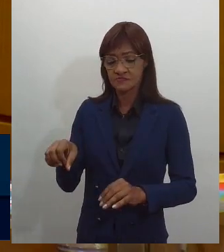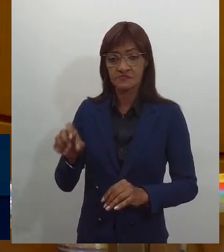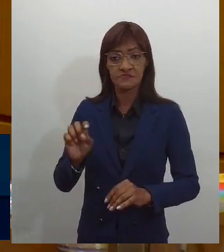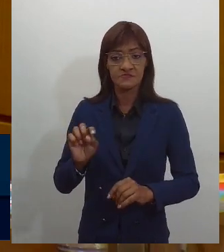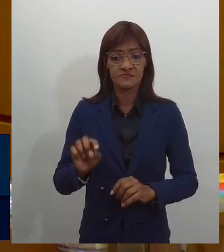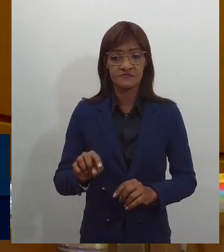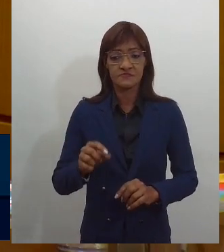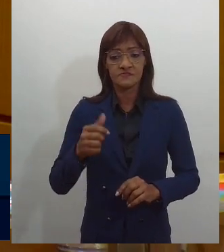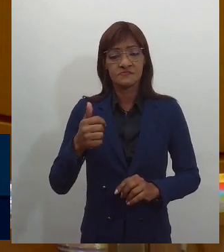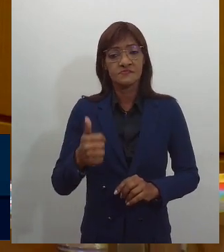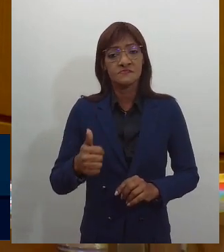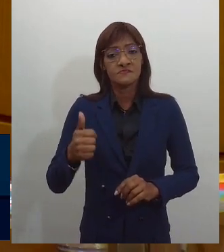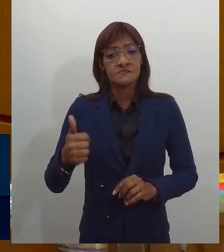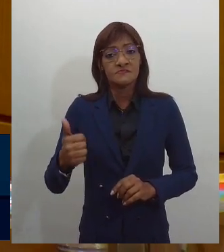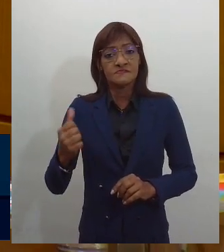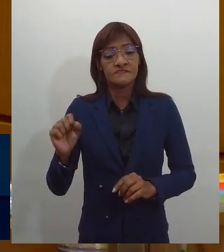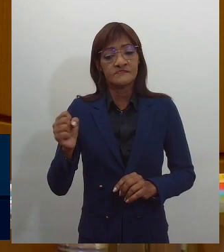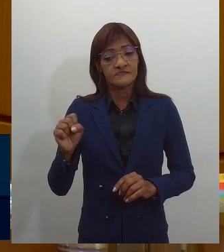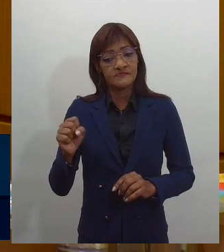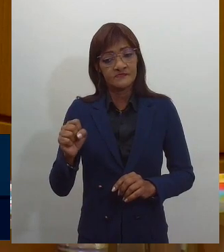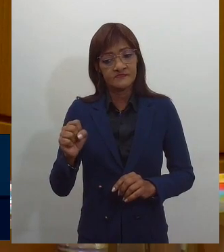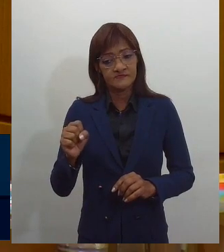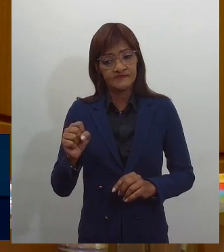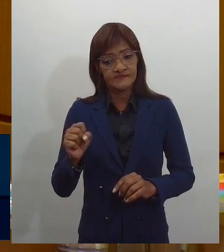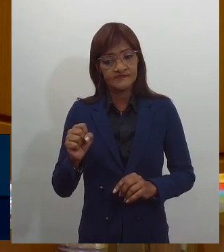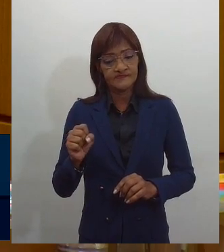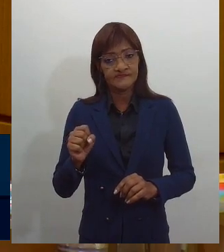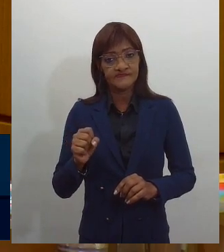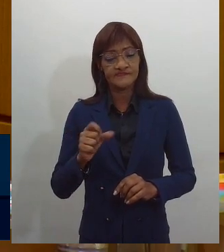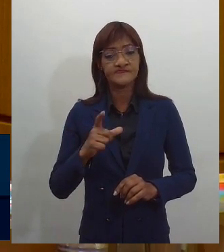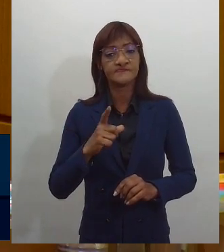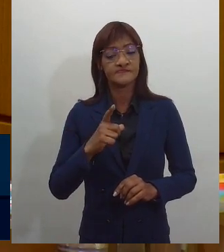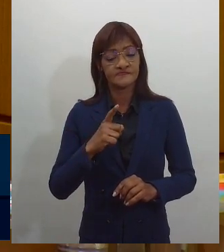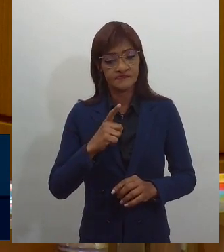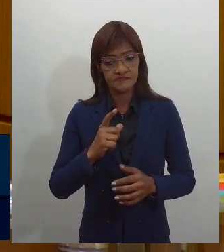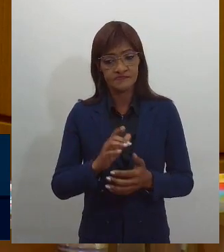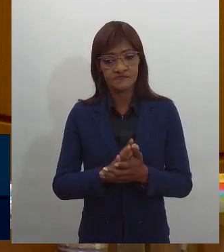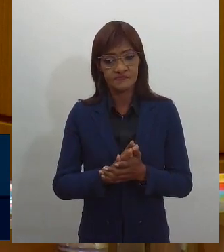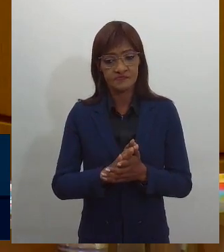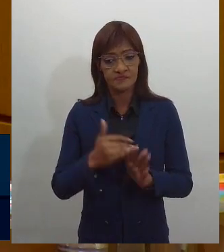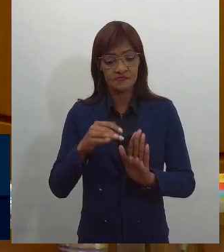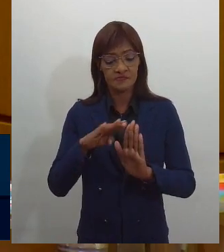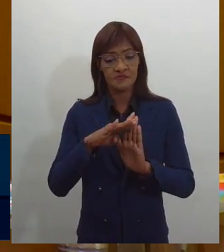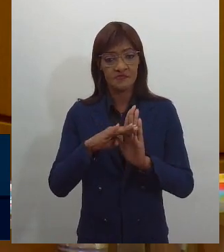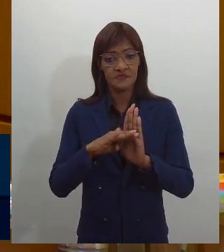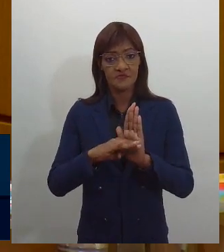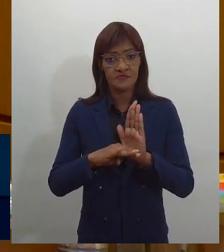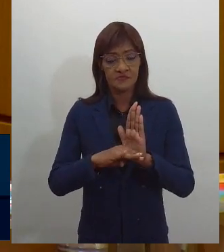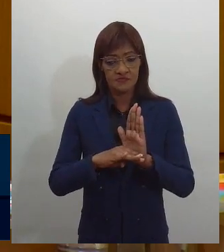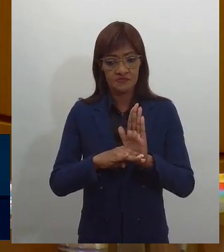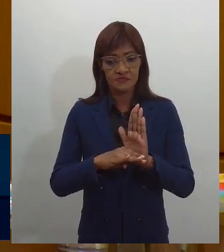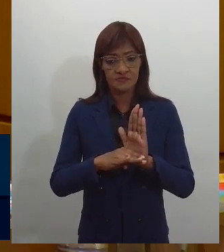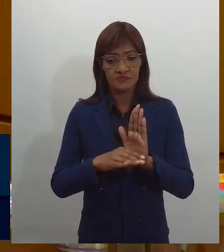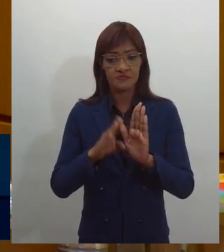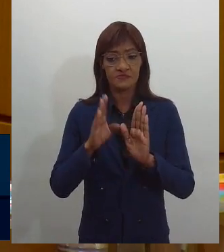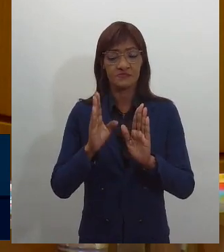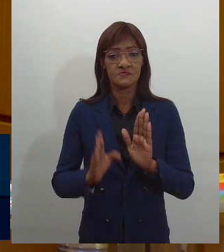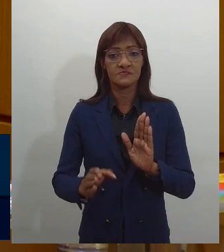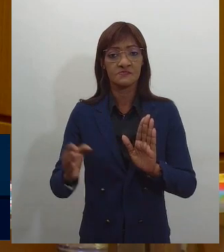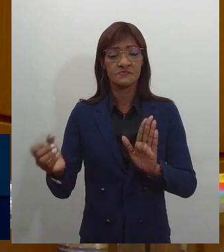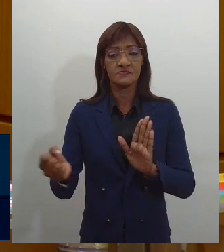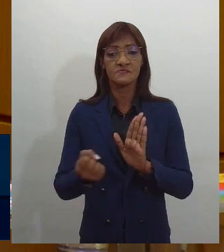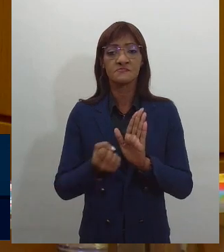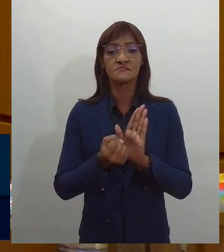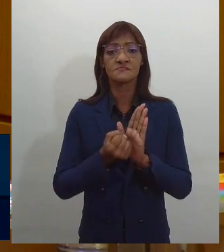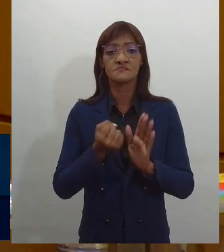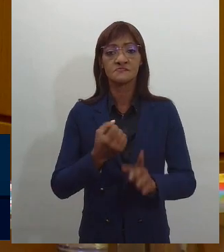9.118, que instituiu o Programa de Registro de Patrimônio Vivo